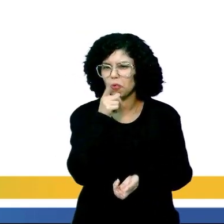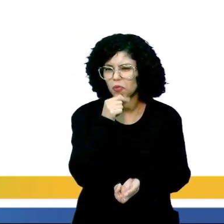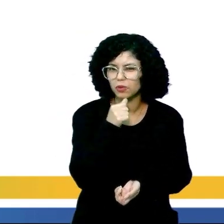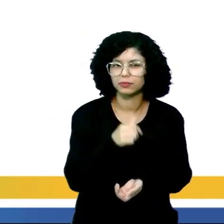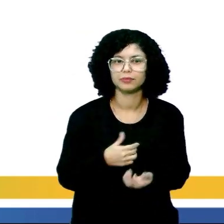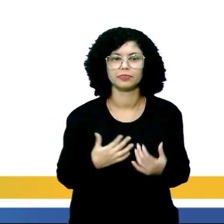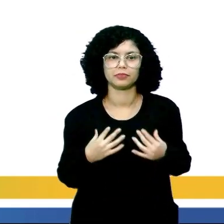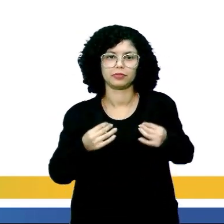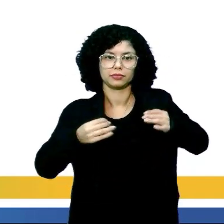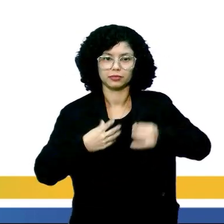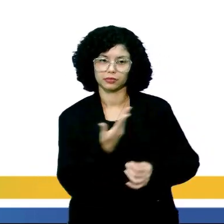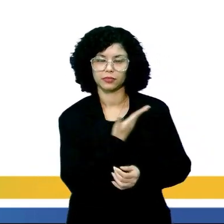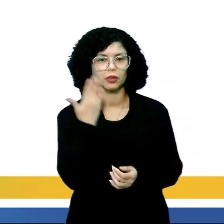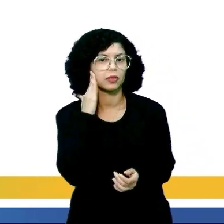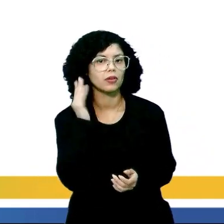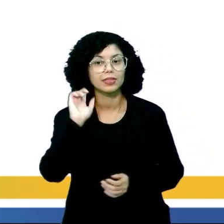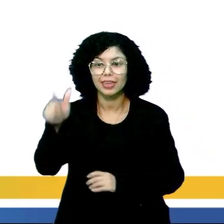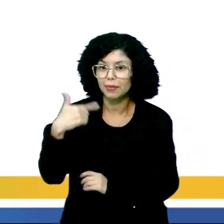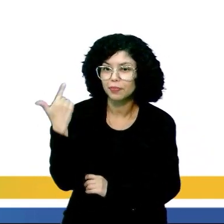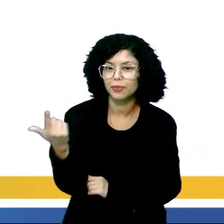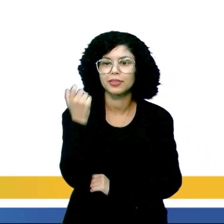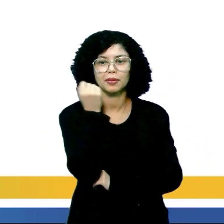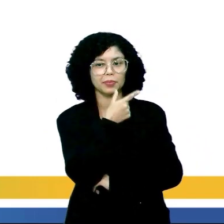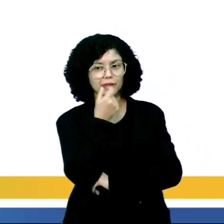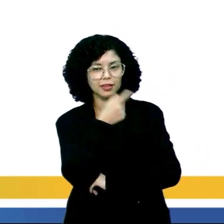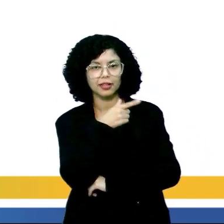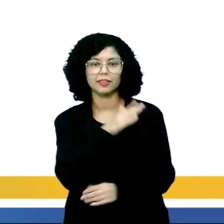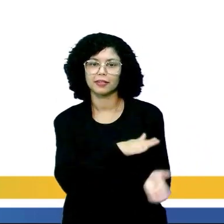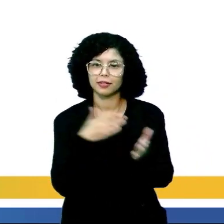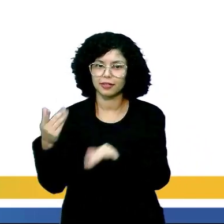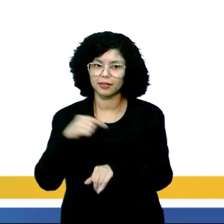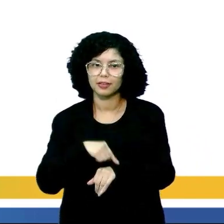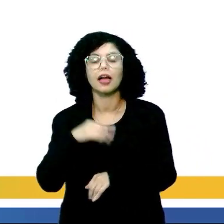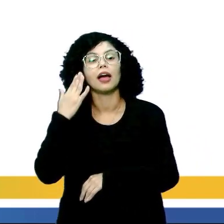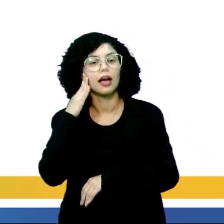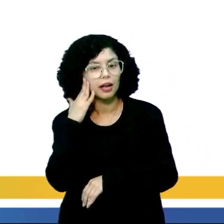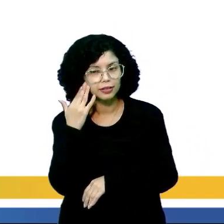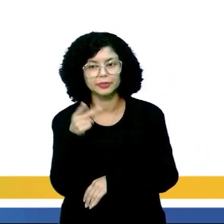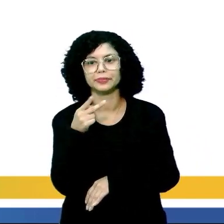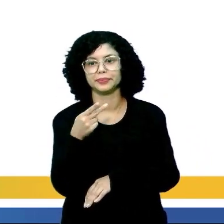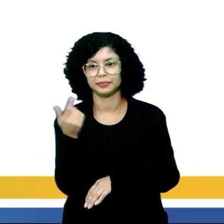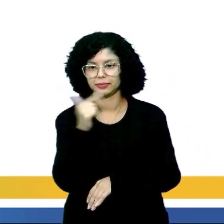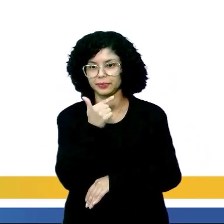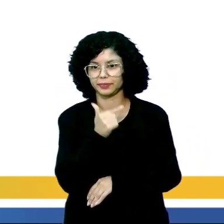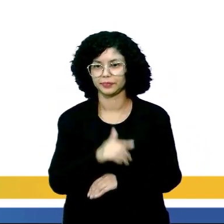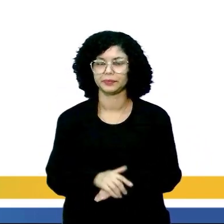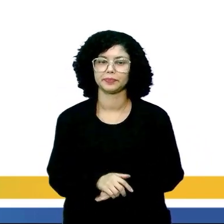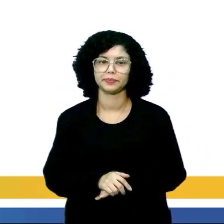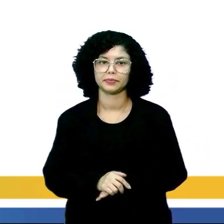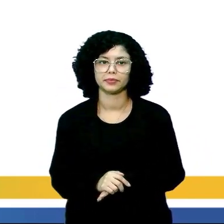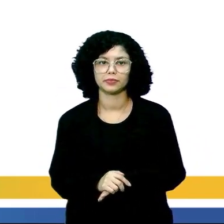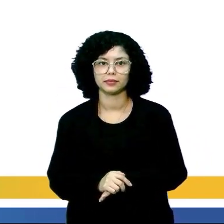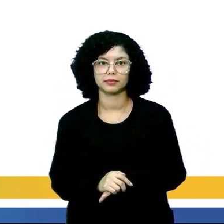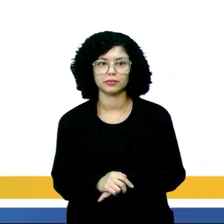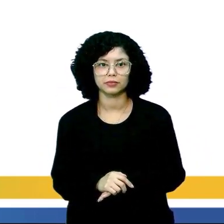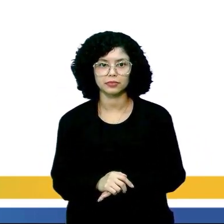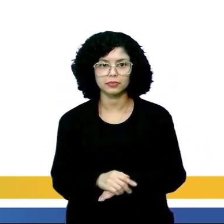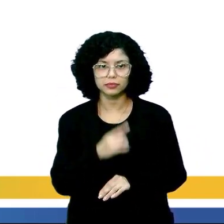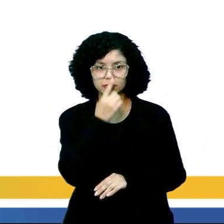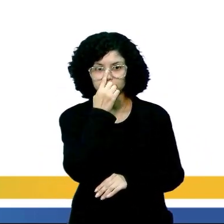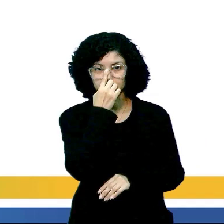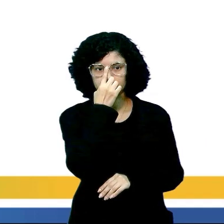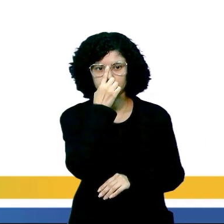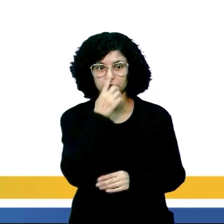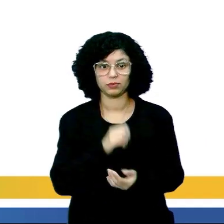tem aquele amigo que ele não entendeu e depois da piada, passou algum instante, aí ele entendeu, aí começa a rir. Então a sátira ali, ó, do